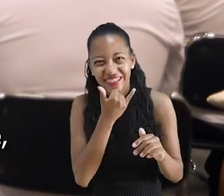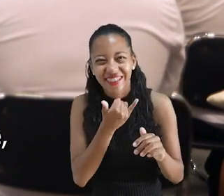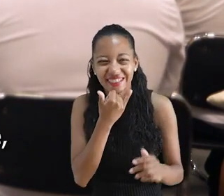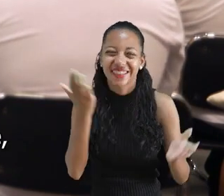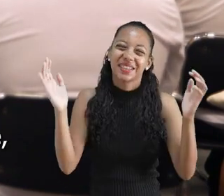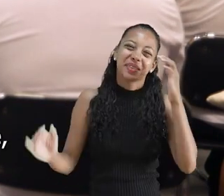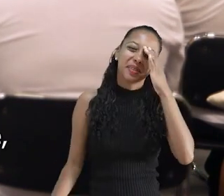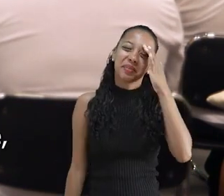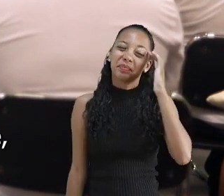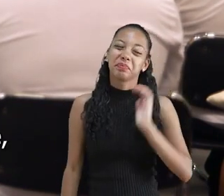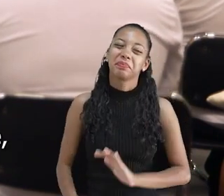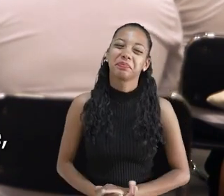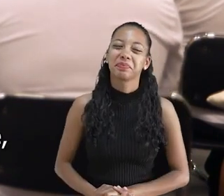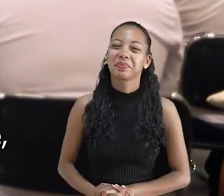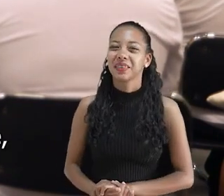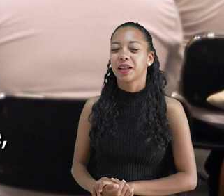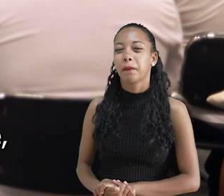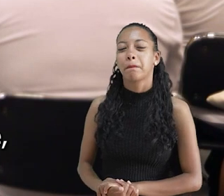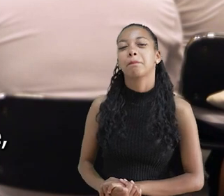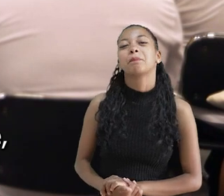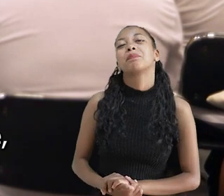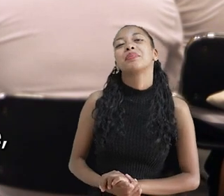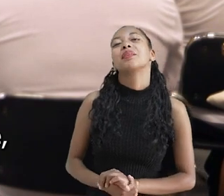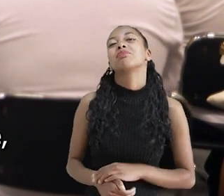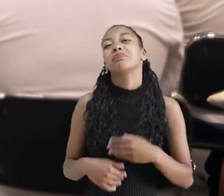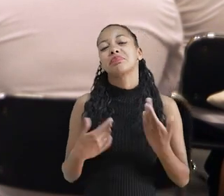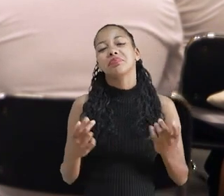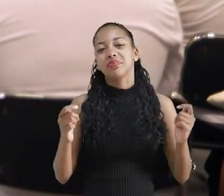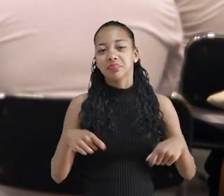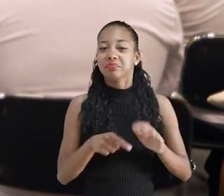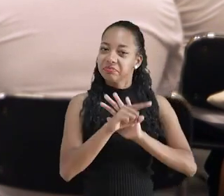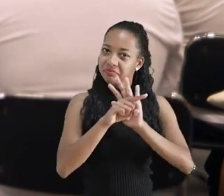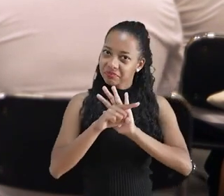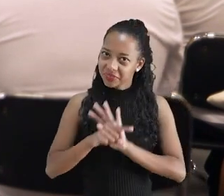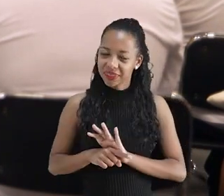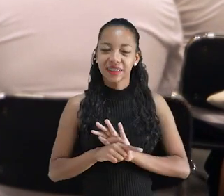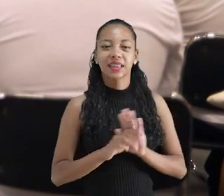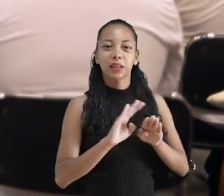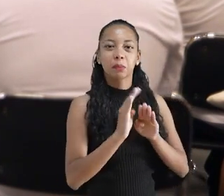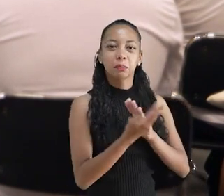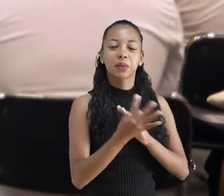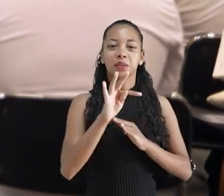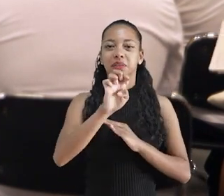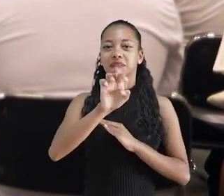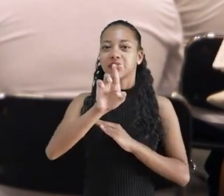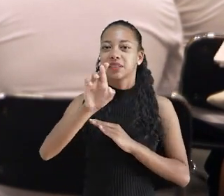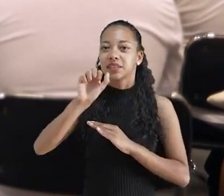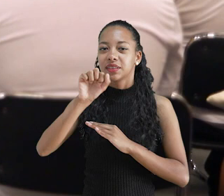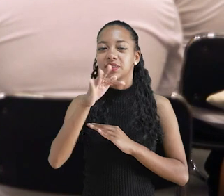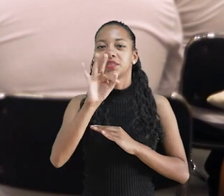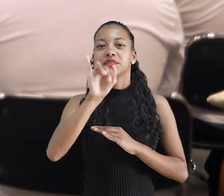isso tá lá né É só clicar colocar nesse site que você vai ver a cartografia social do bairro da terra firme tá lá um mapa